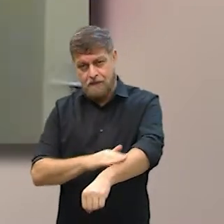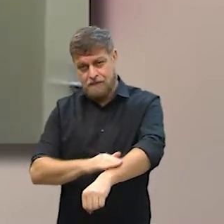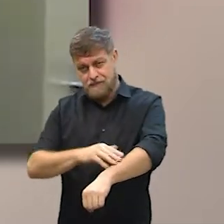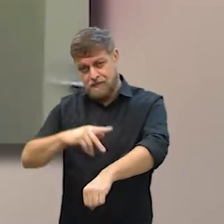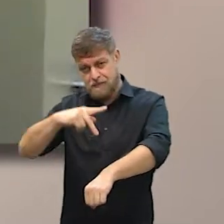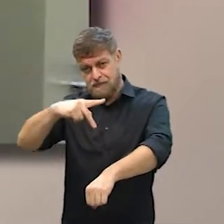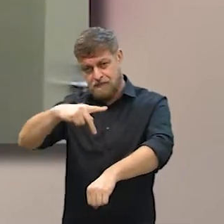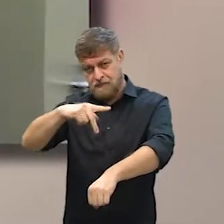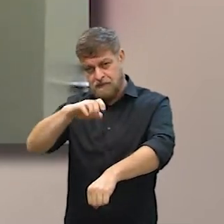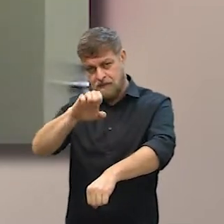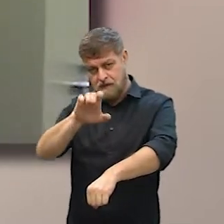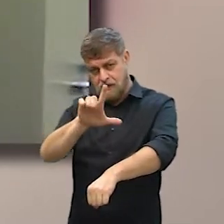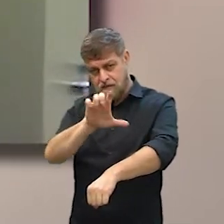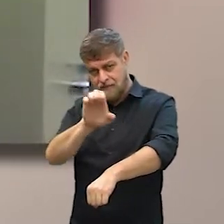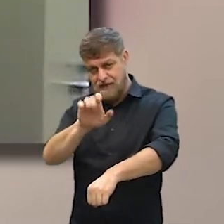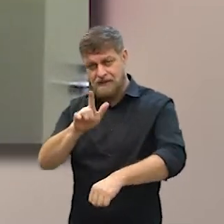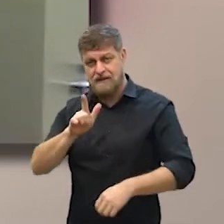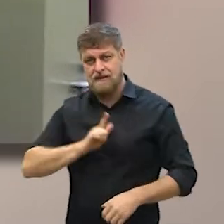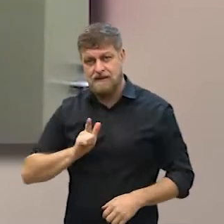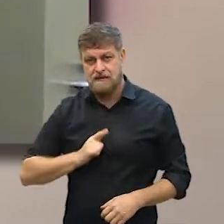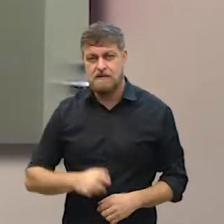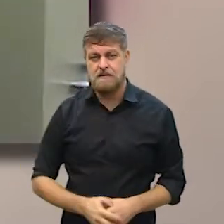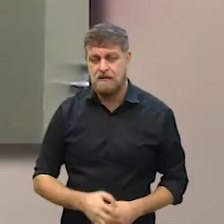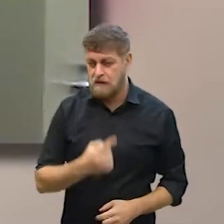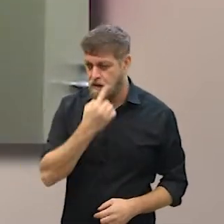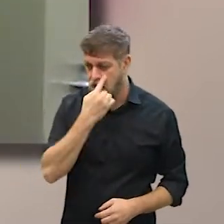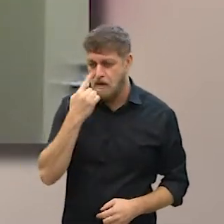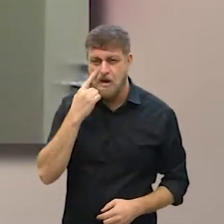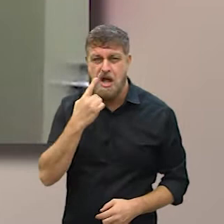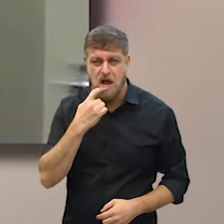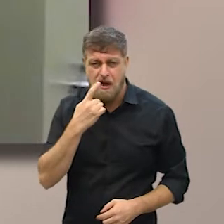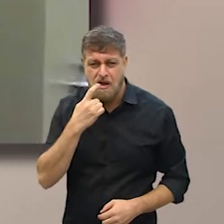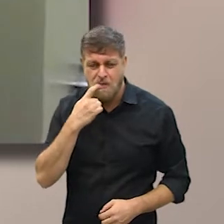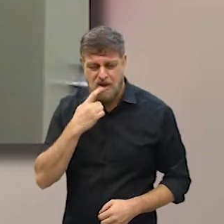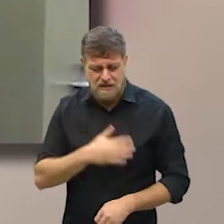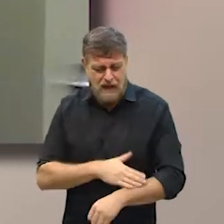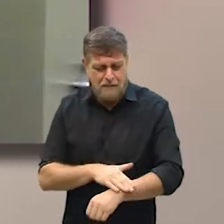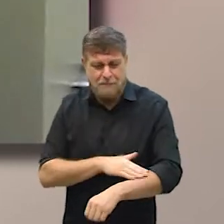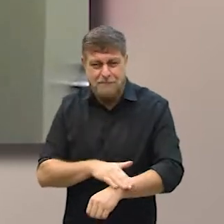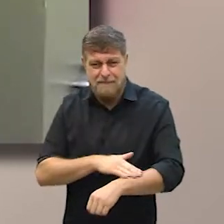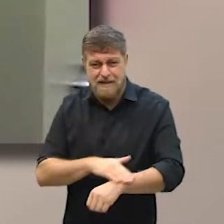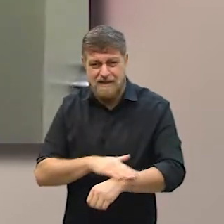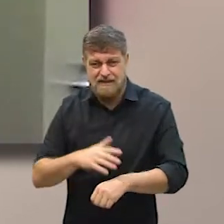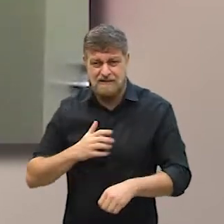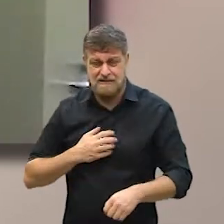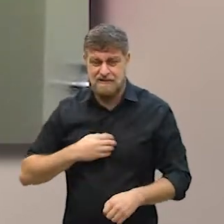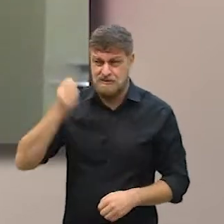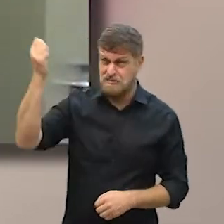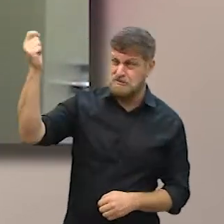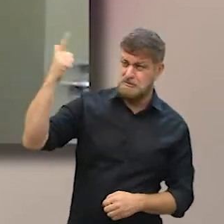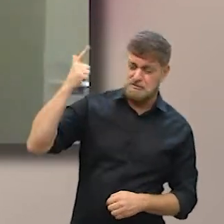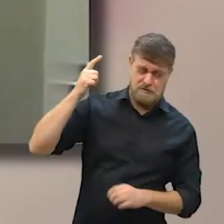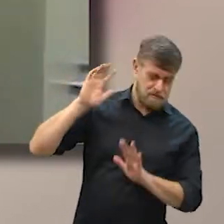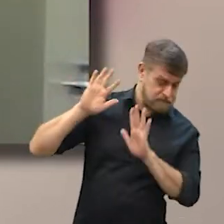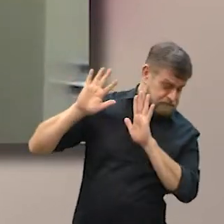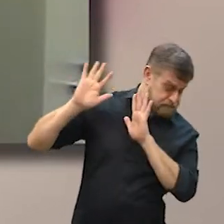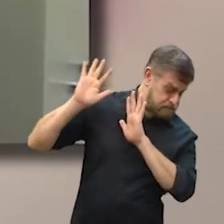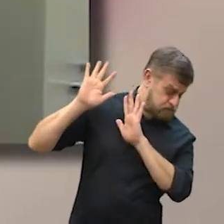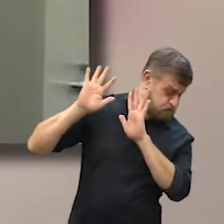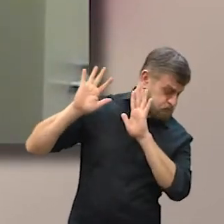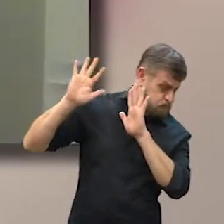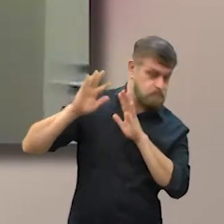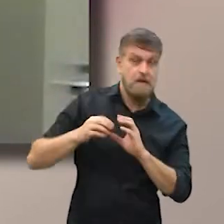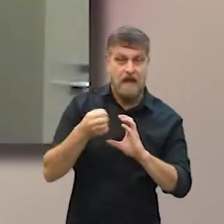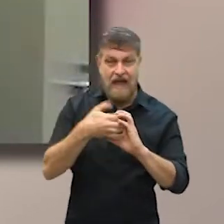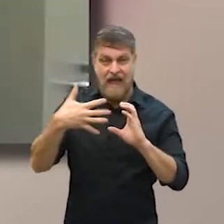do paciente então a com as manifestações mais de pele há uma sensibilidade exacerbada ao sol esse